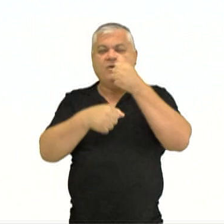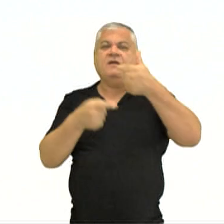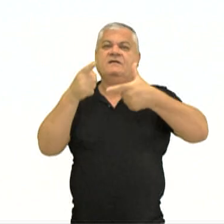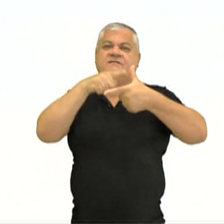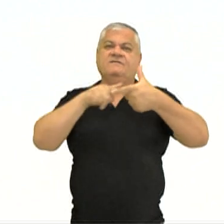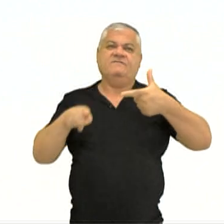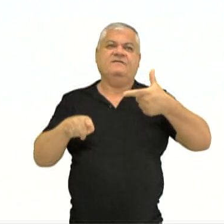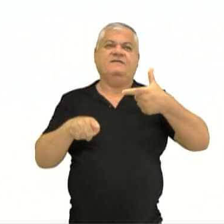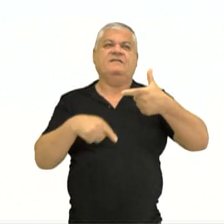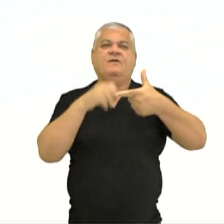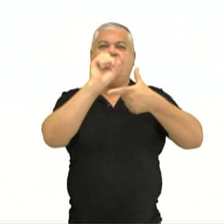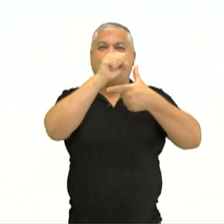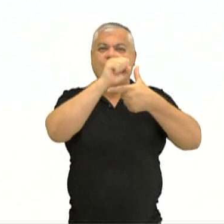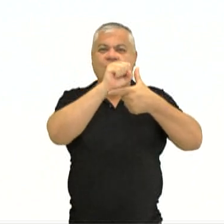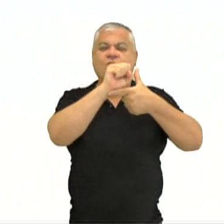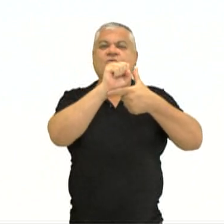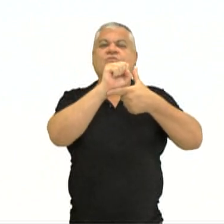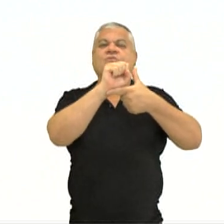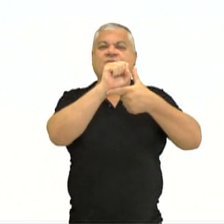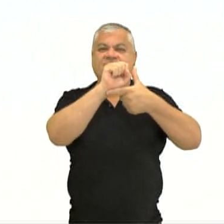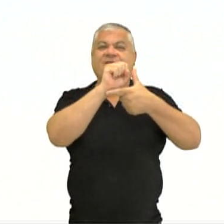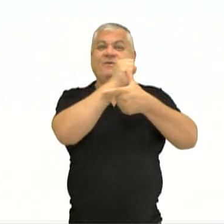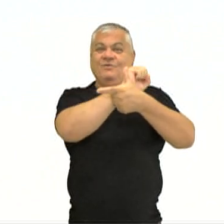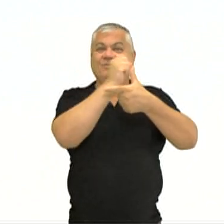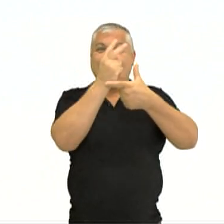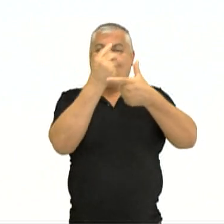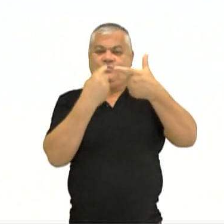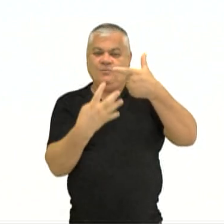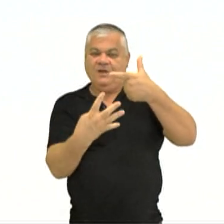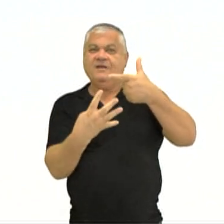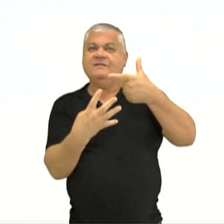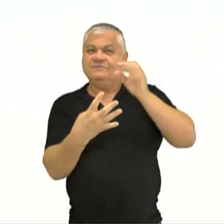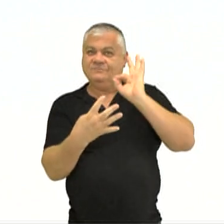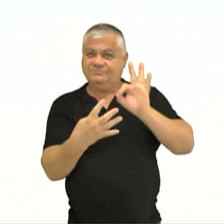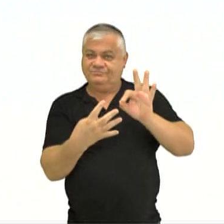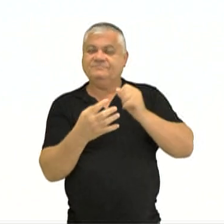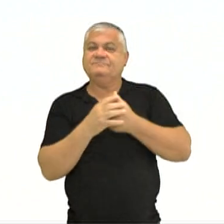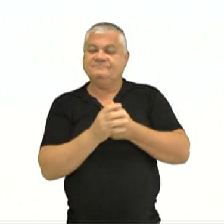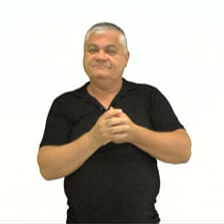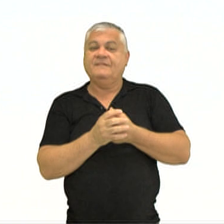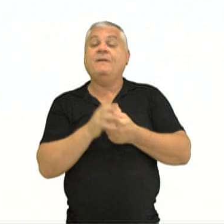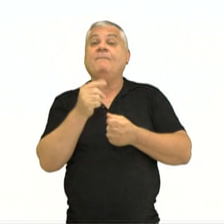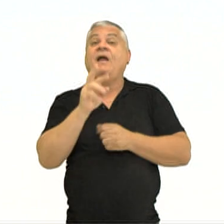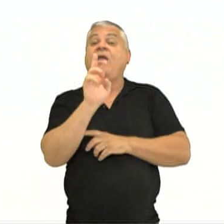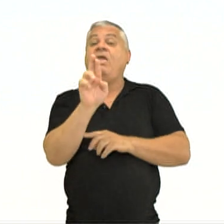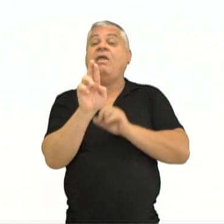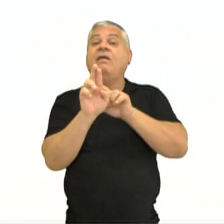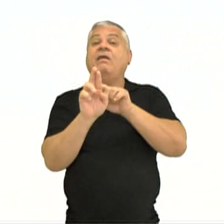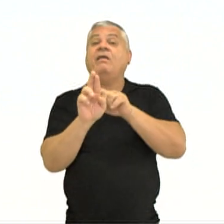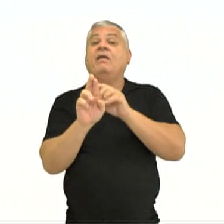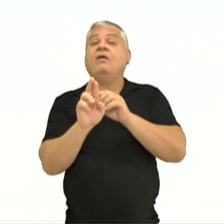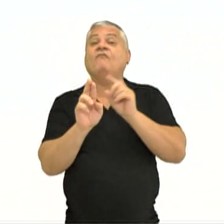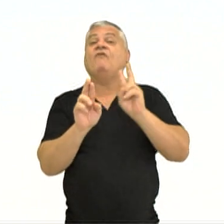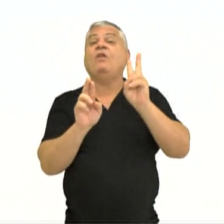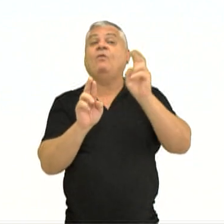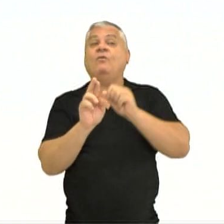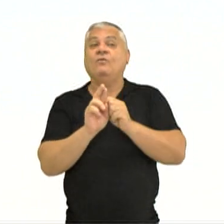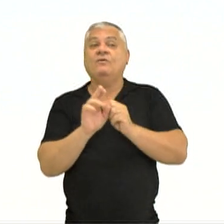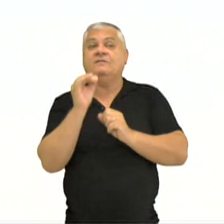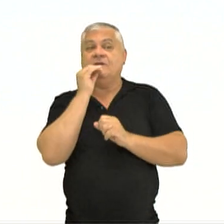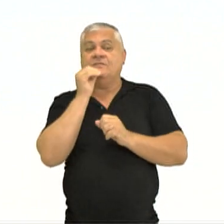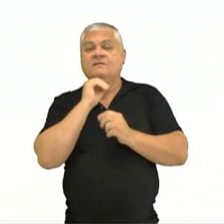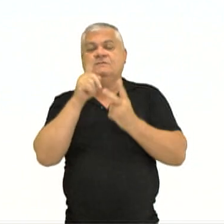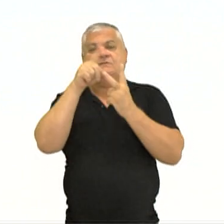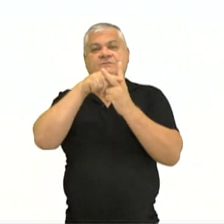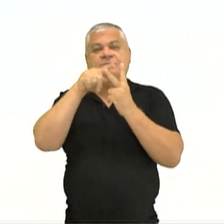quadrado, portanto, é igual a 4. Eu não quero saber o valor de r ao quadrado, eu quero saber o valor de r. Tiro raiz de ambos